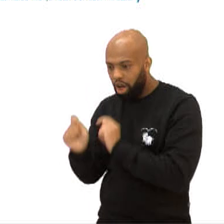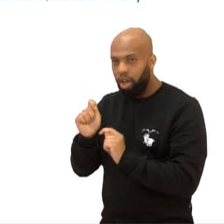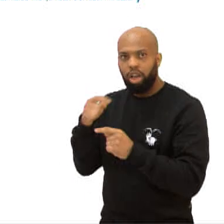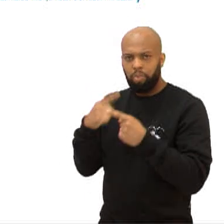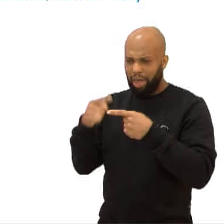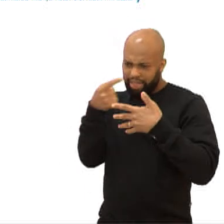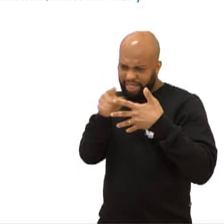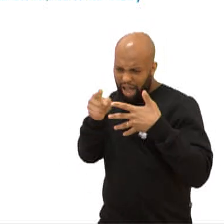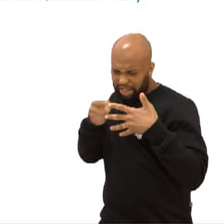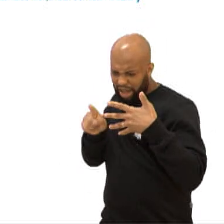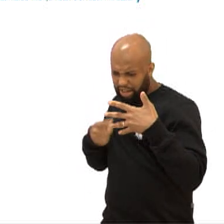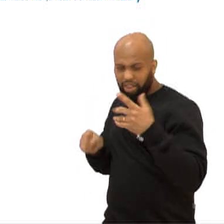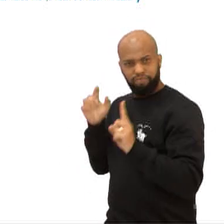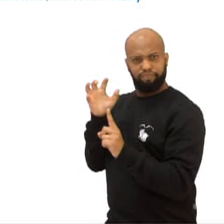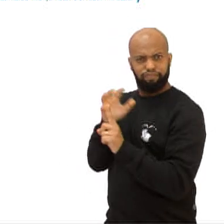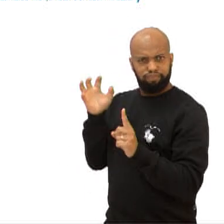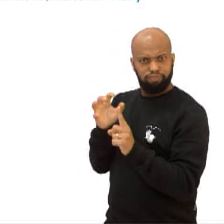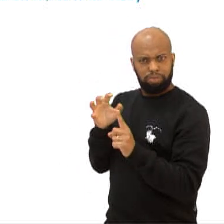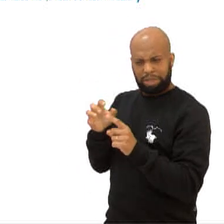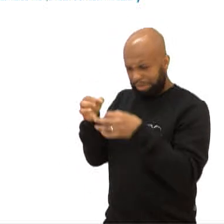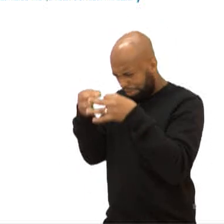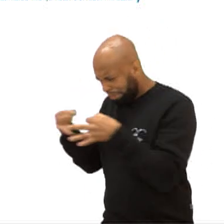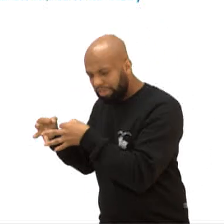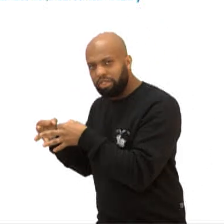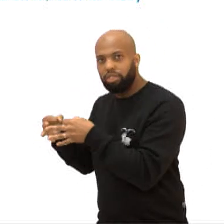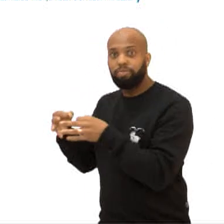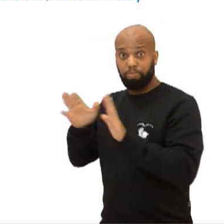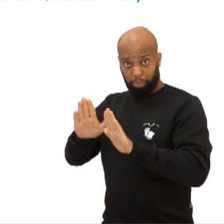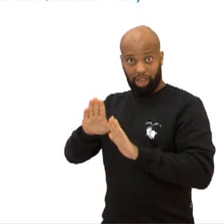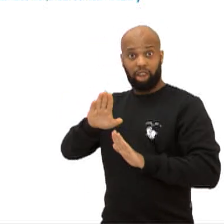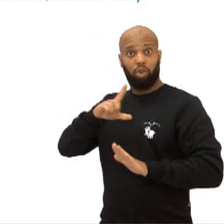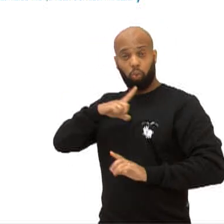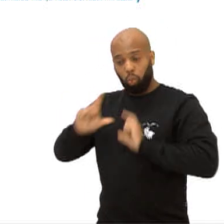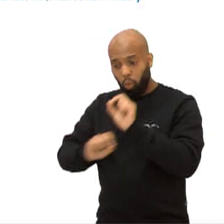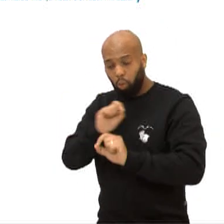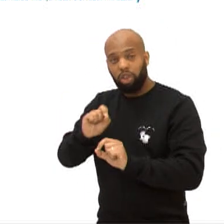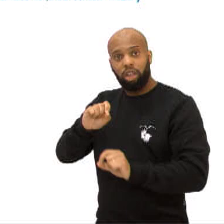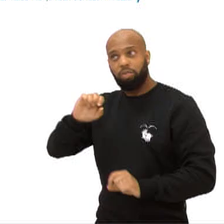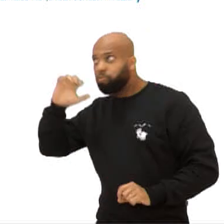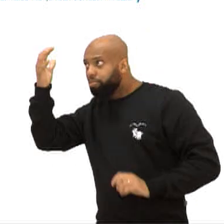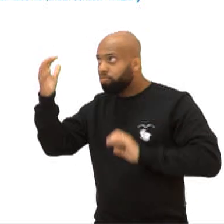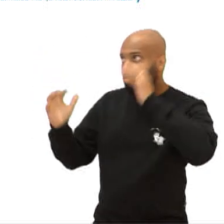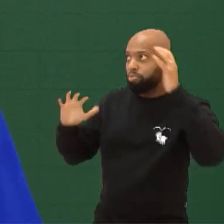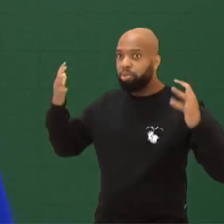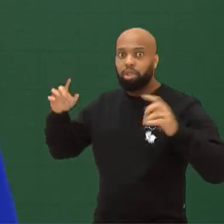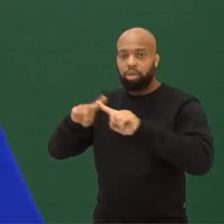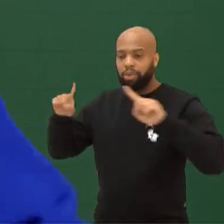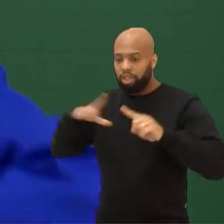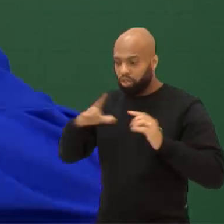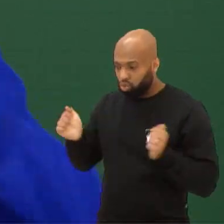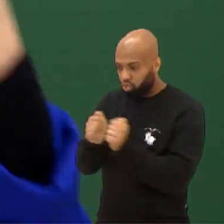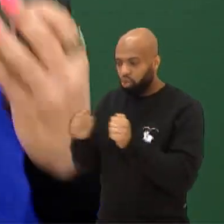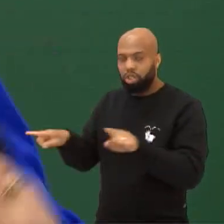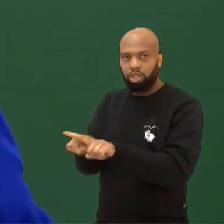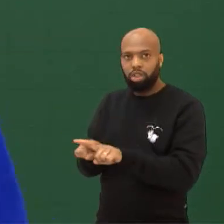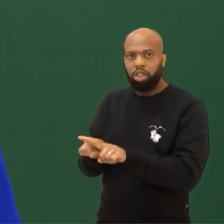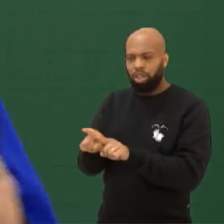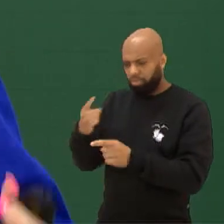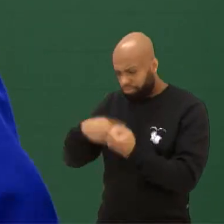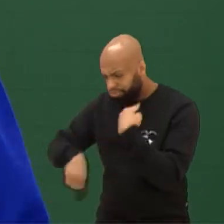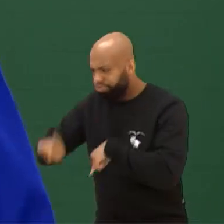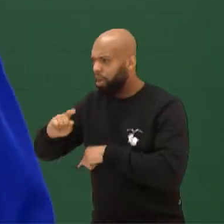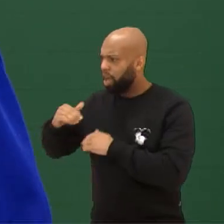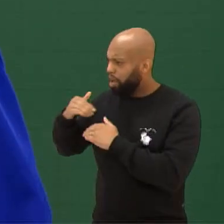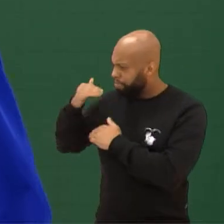são fatores determinantes, eles são fatores que estão ali acontecendo, mas junto com a evolução, com todo